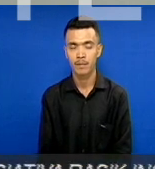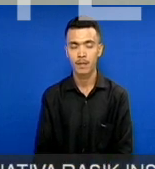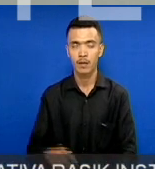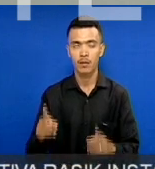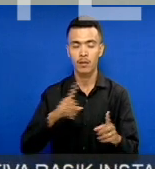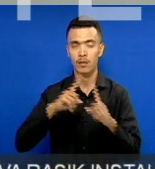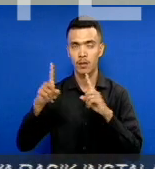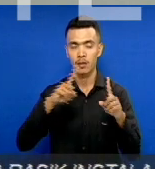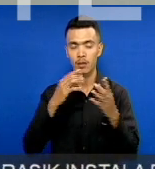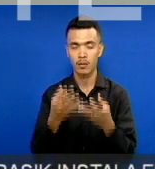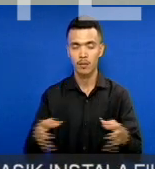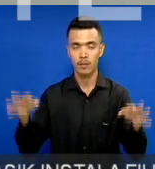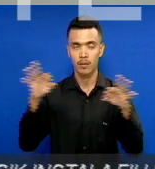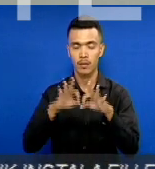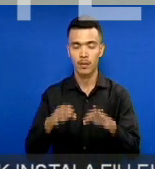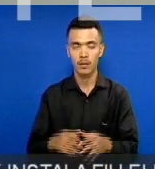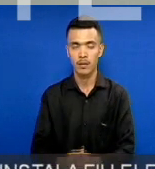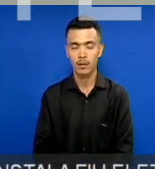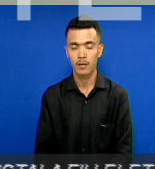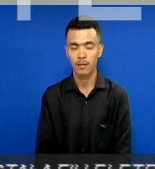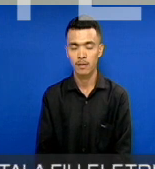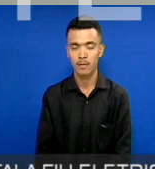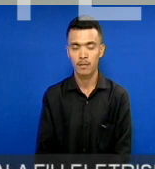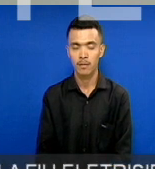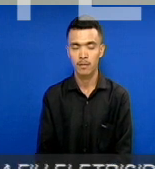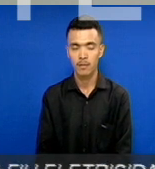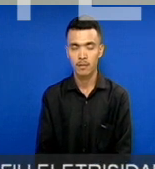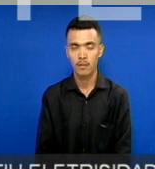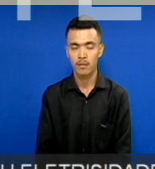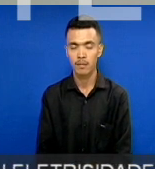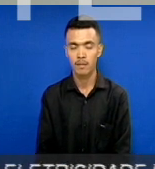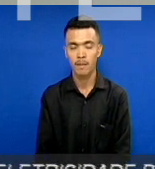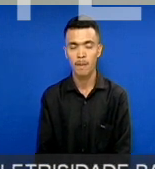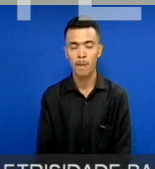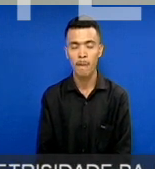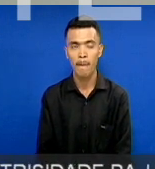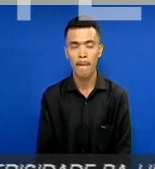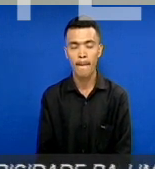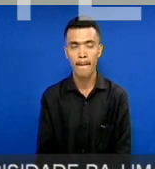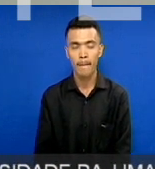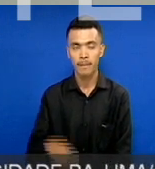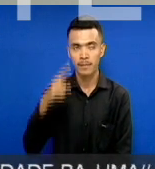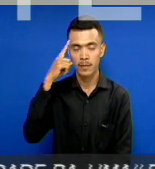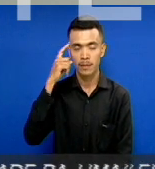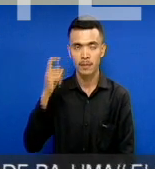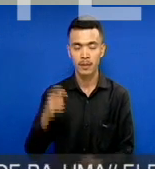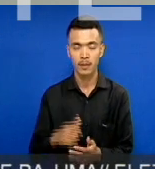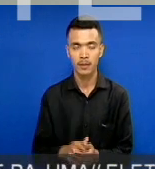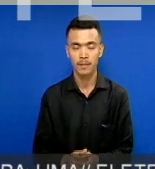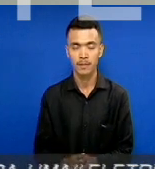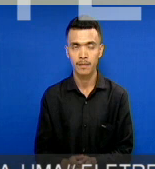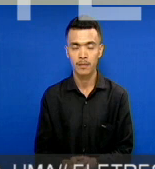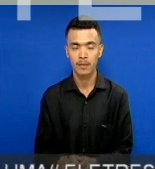coordenação em termos de logística, estabilidade ne belao. Também é antes de